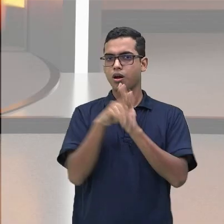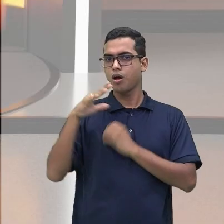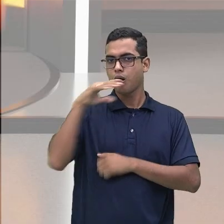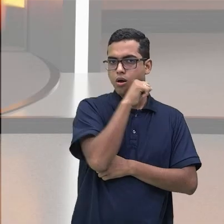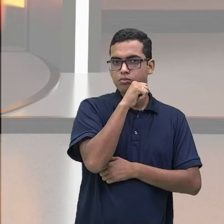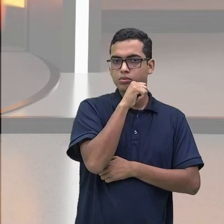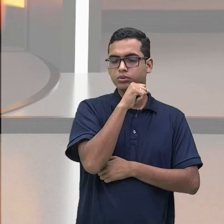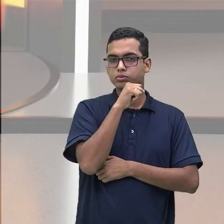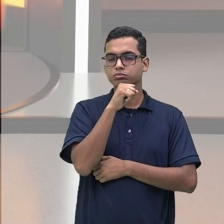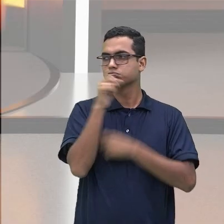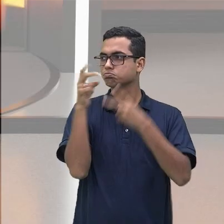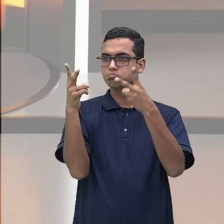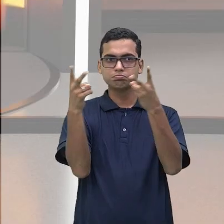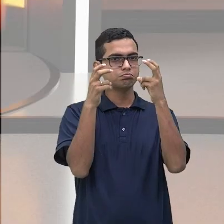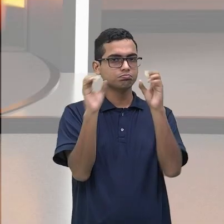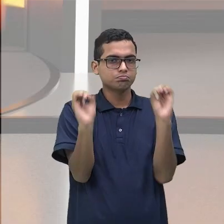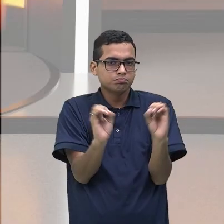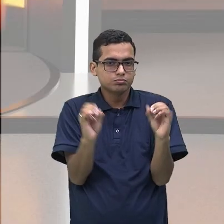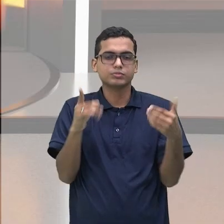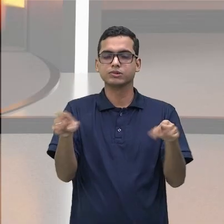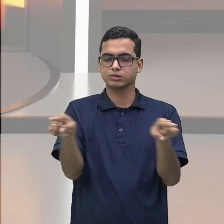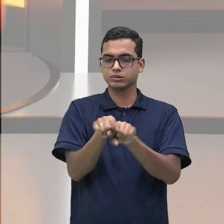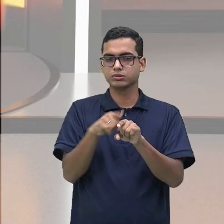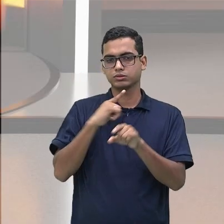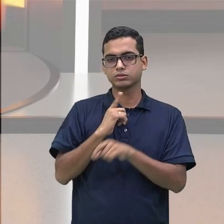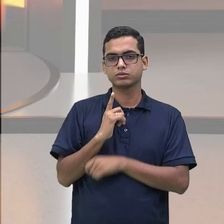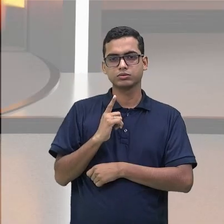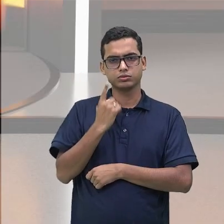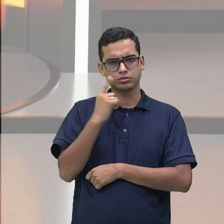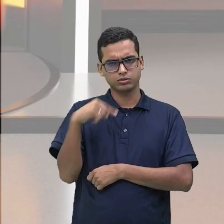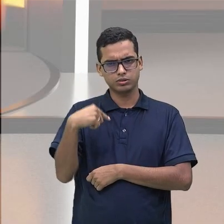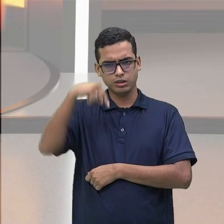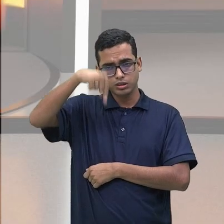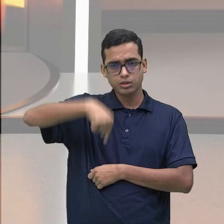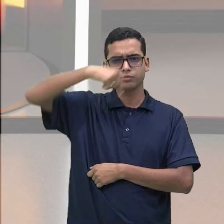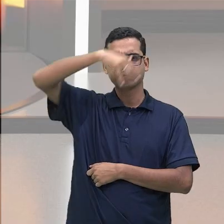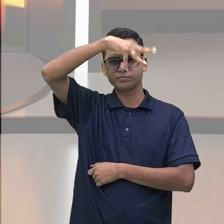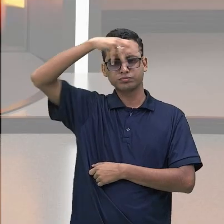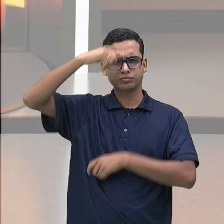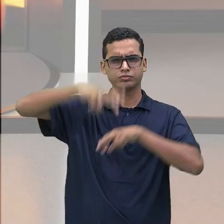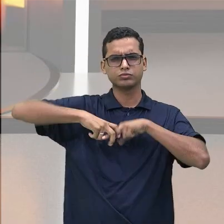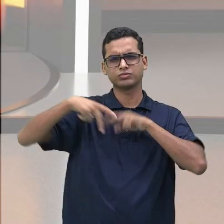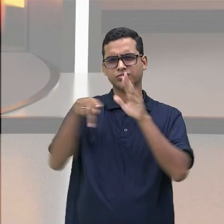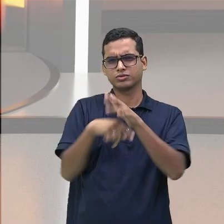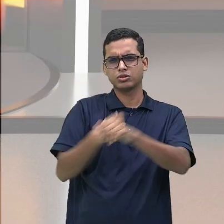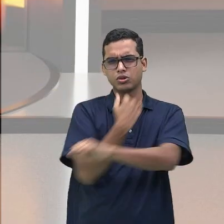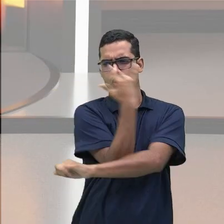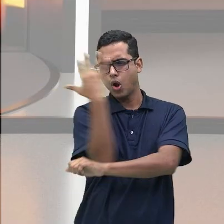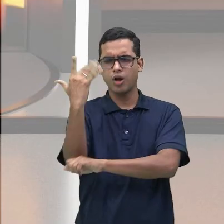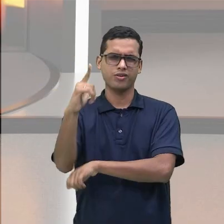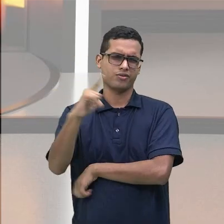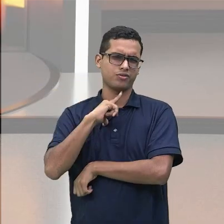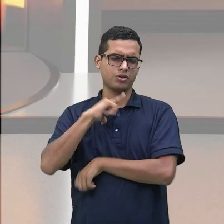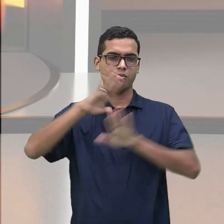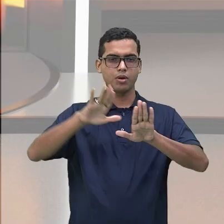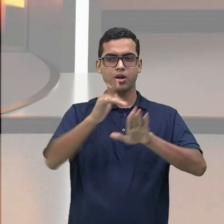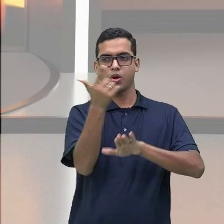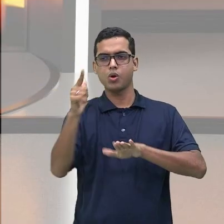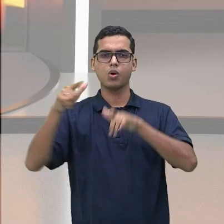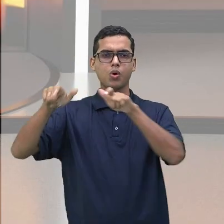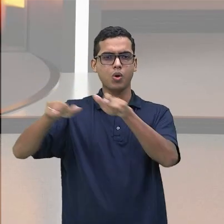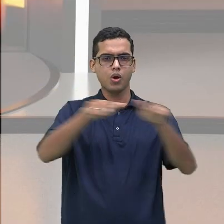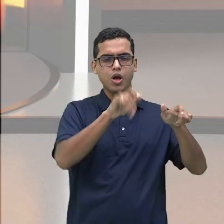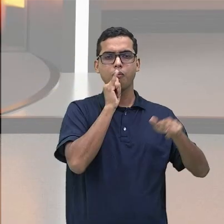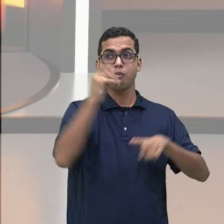tendo esse espaço contínuo, né? Aqui a gente não observa muito isso porque existe a floresta amazônica, mas em cidades maiores, como São Paulo e